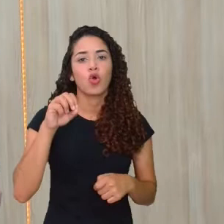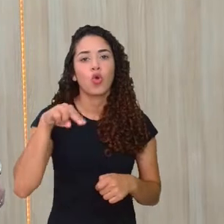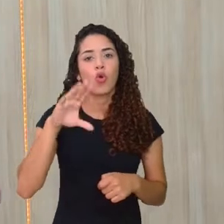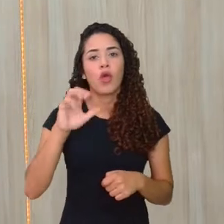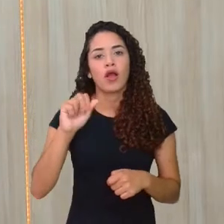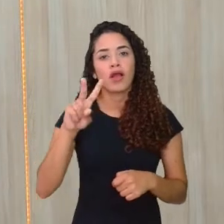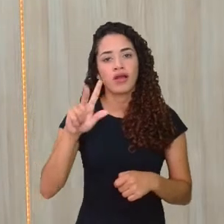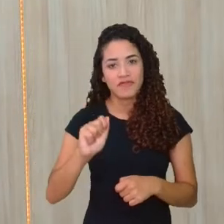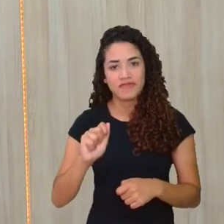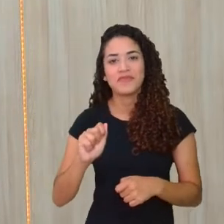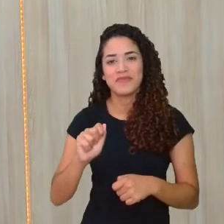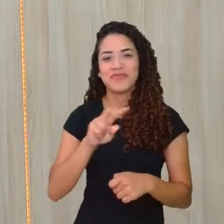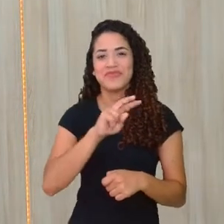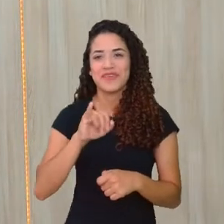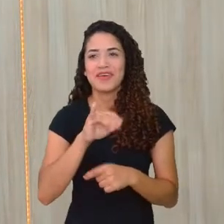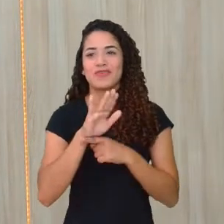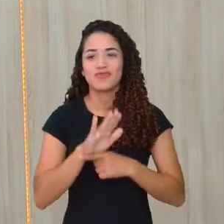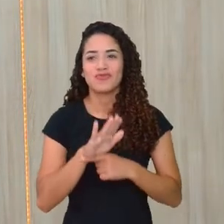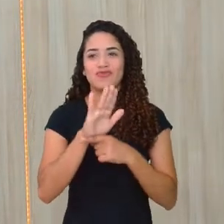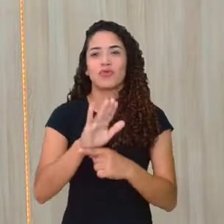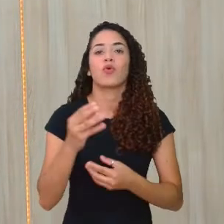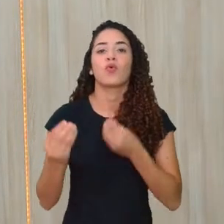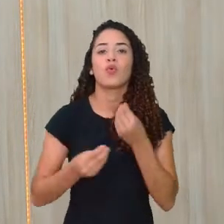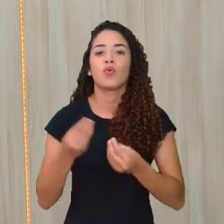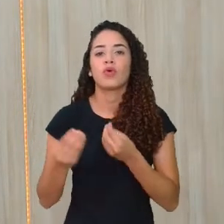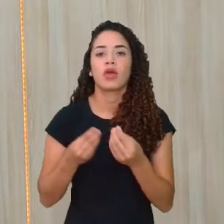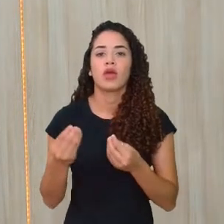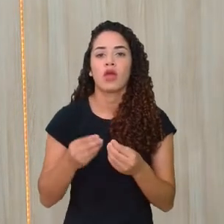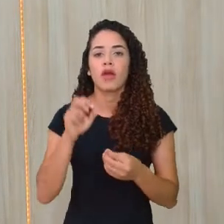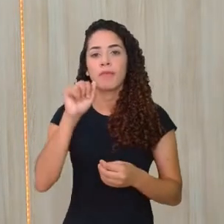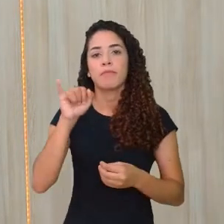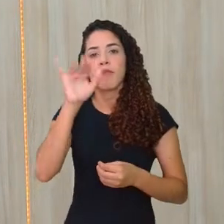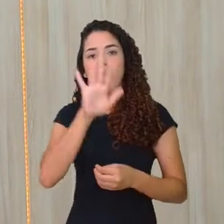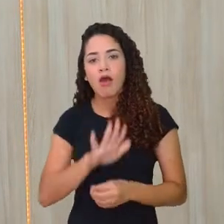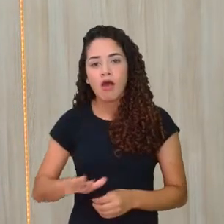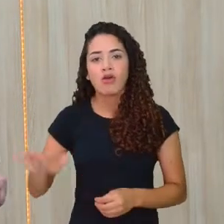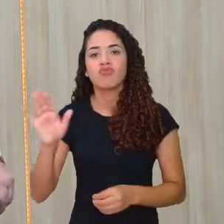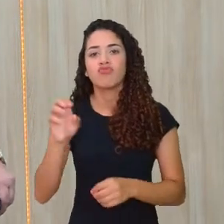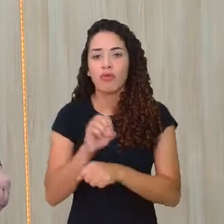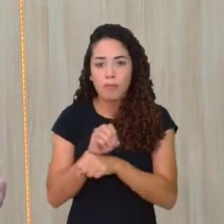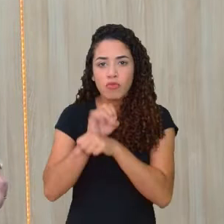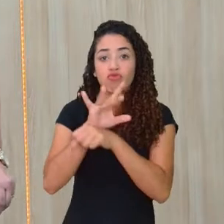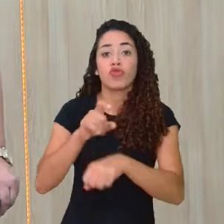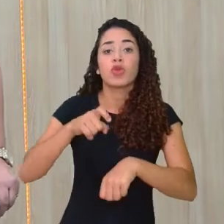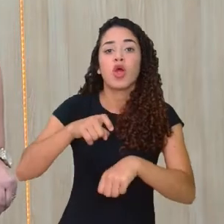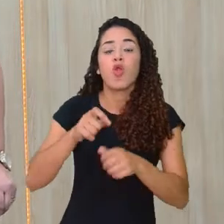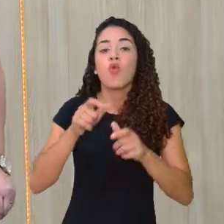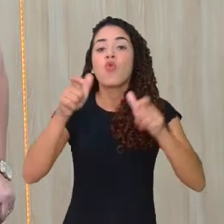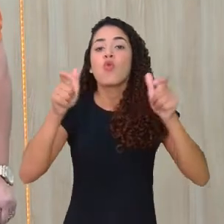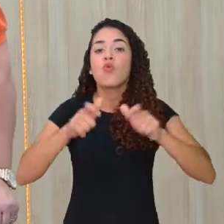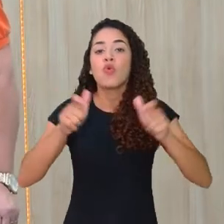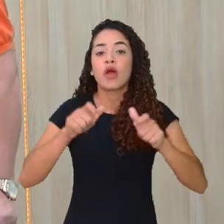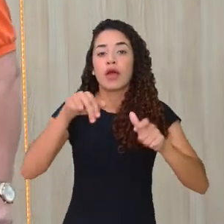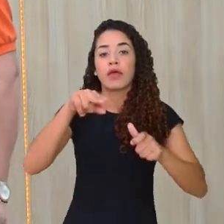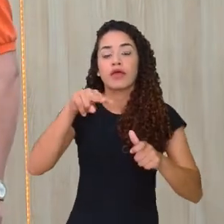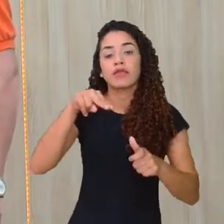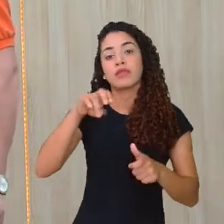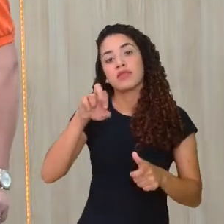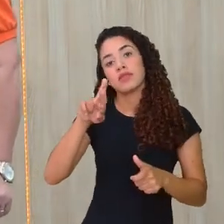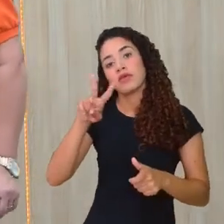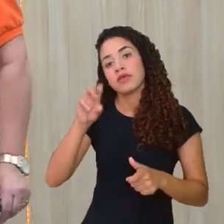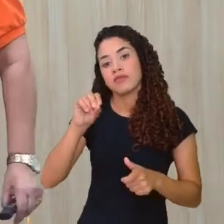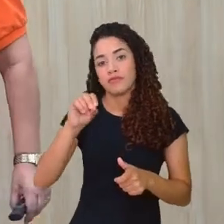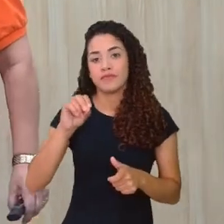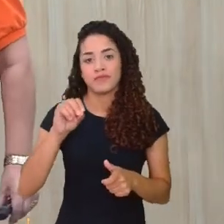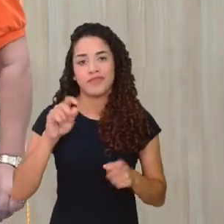ajudar a essa imagem aqui ser projetada lá no nervo óptico para facilitar aí e melhorar aí a visão.